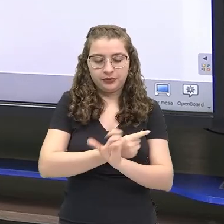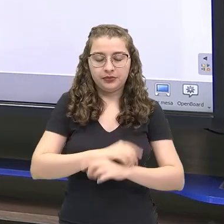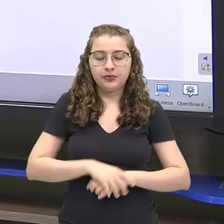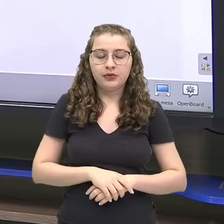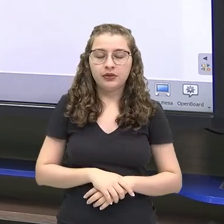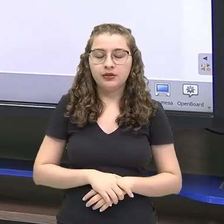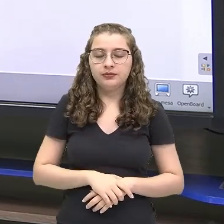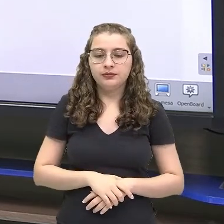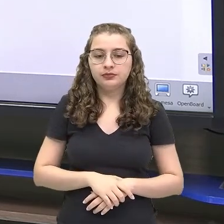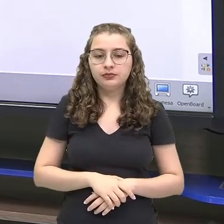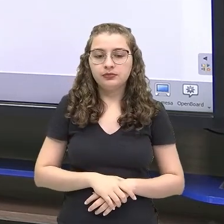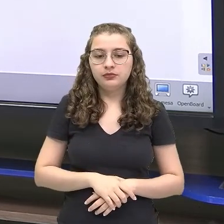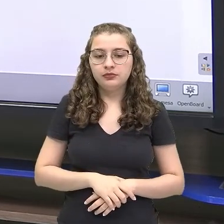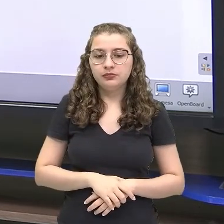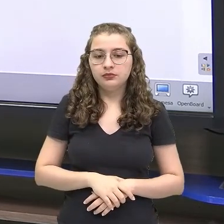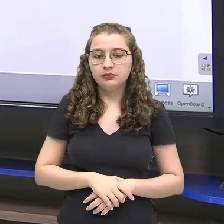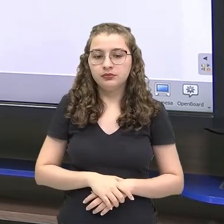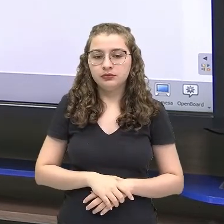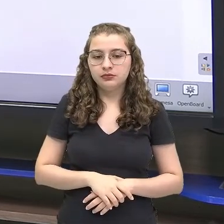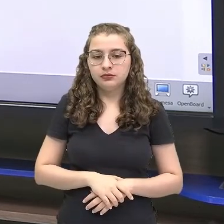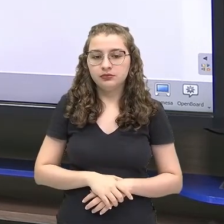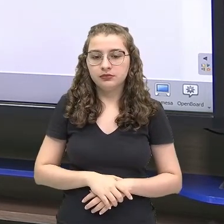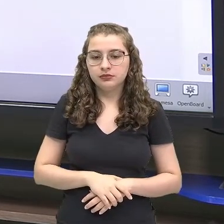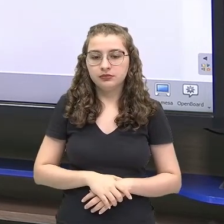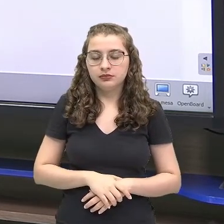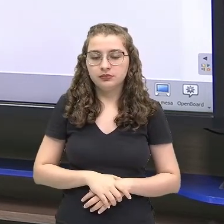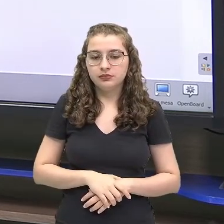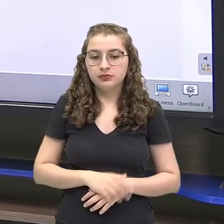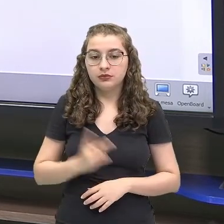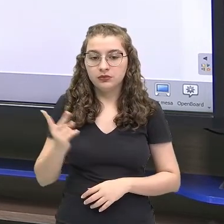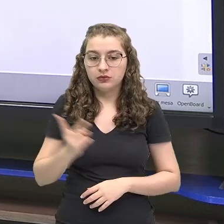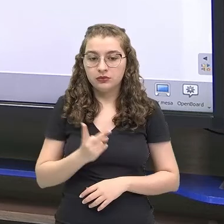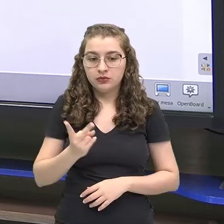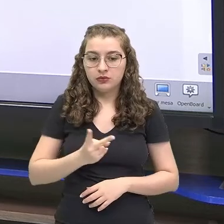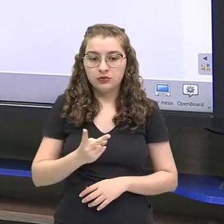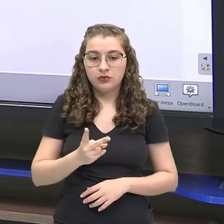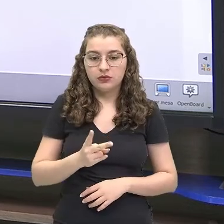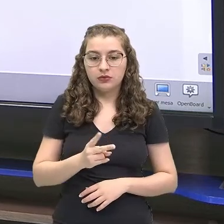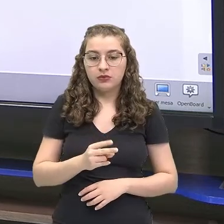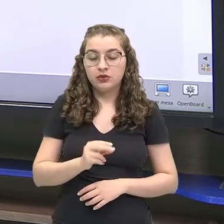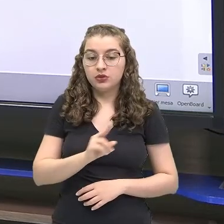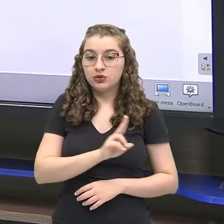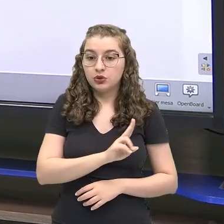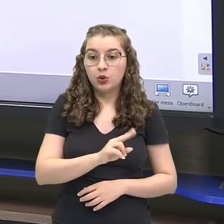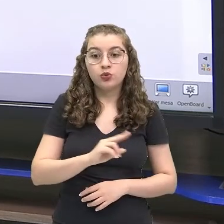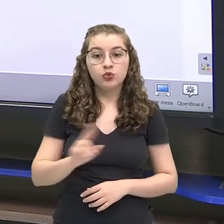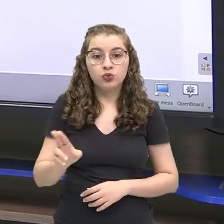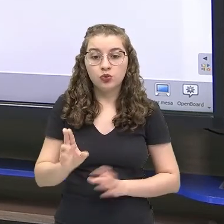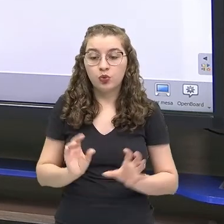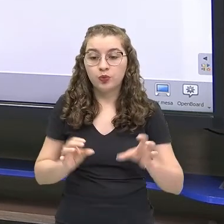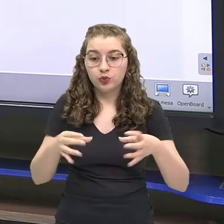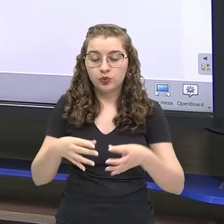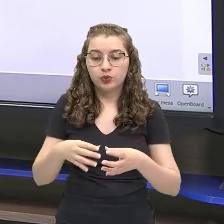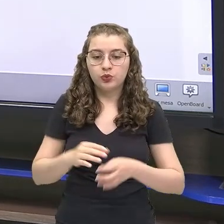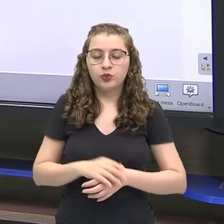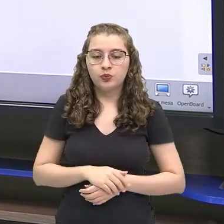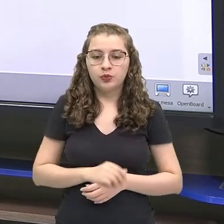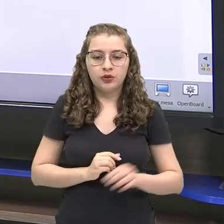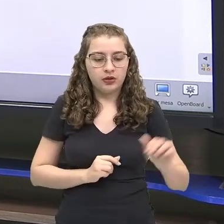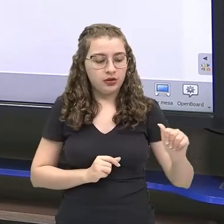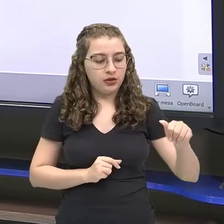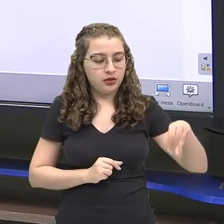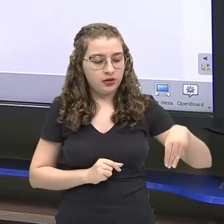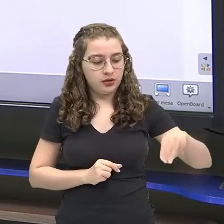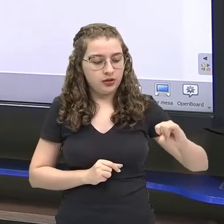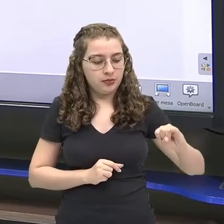Então, o sufixo, observem aqui que nas aminas e nas amidas, o sufixo é o nome do composto todo, o nome da função. Sempre vai